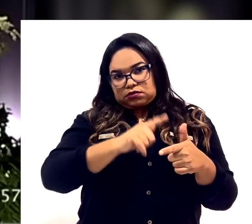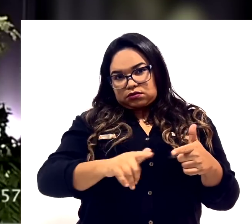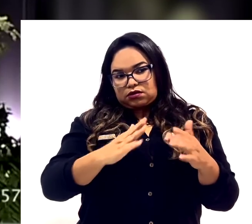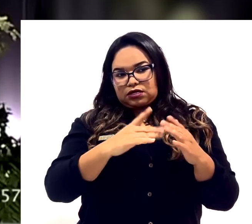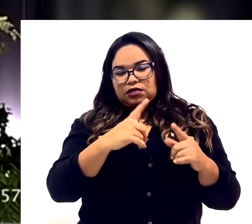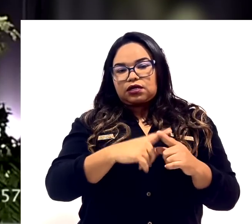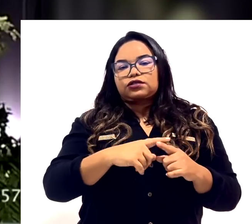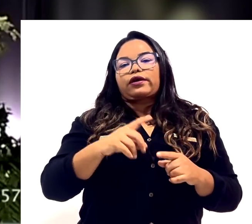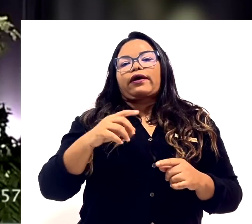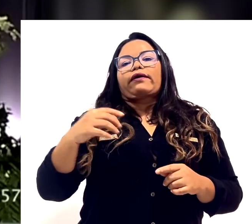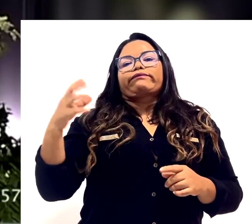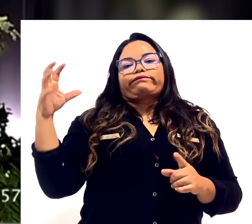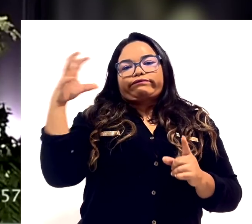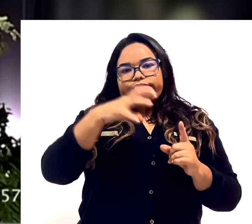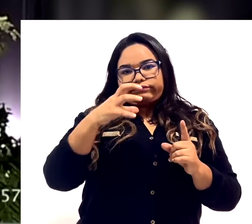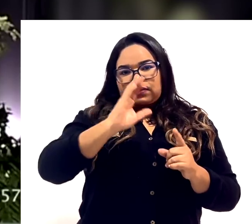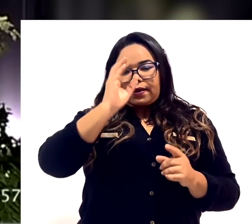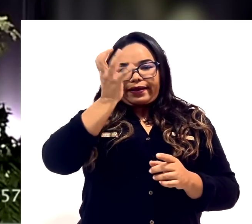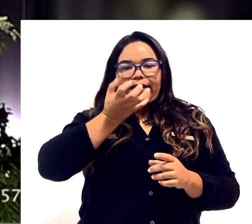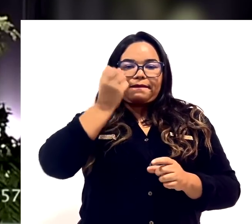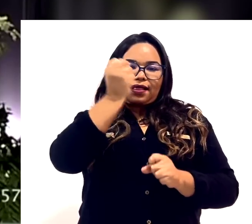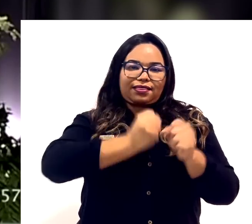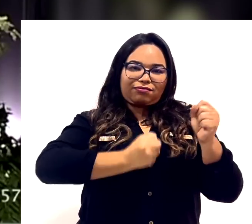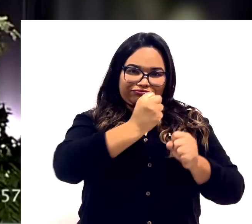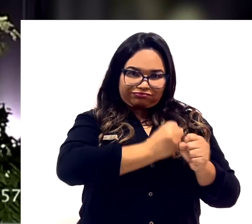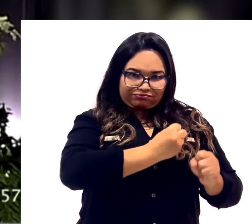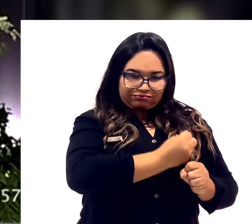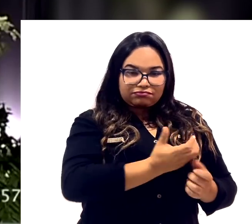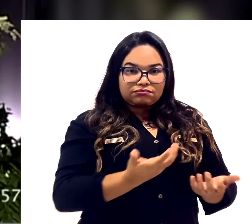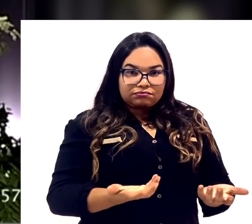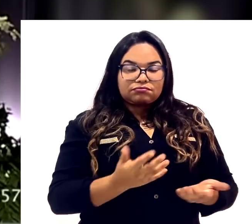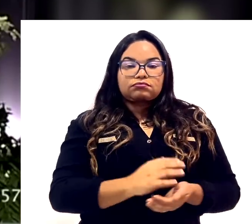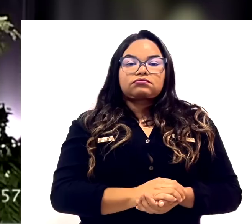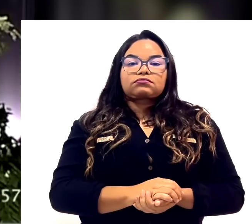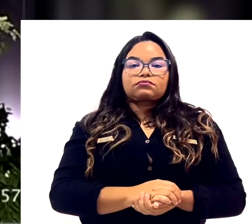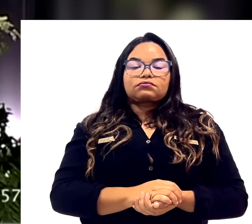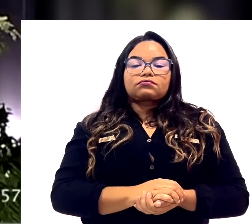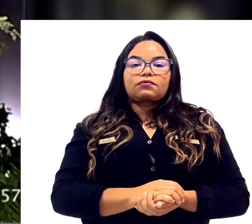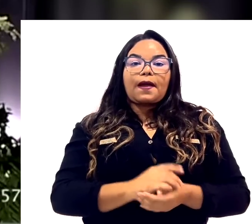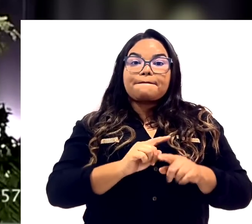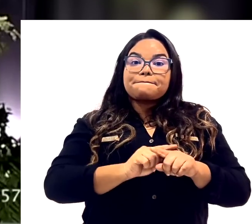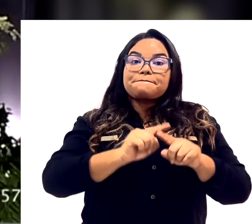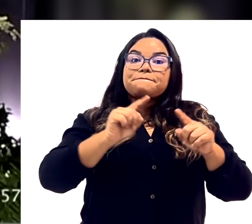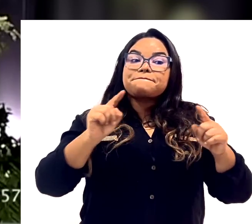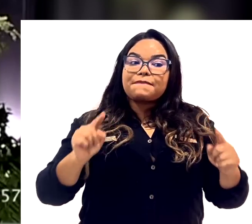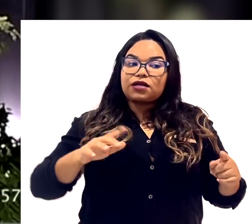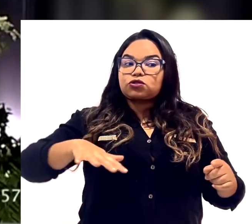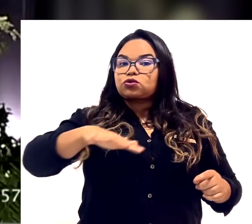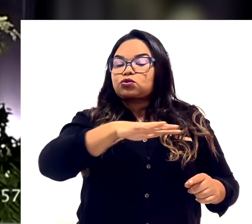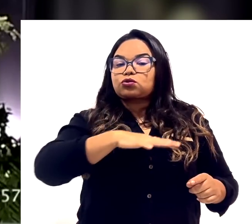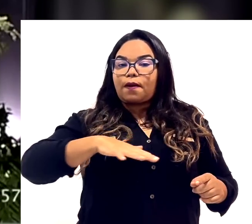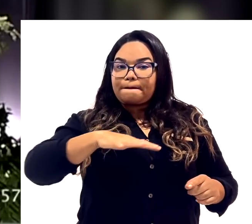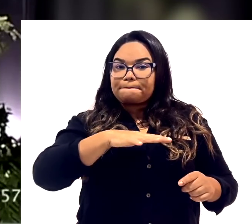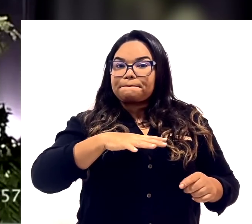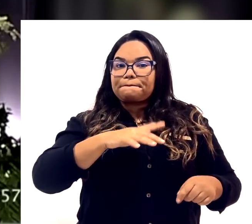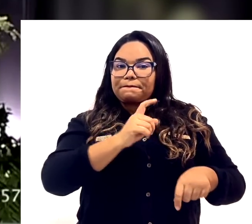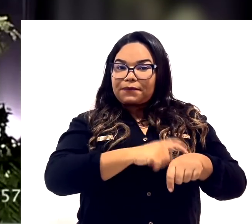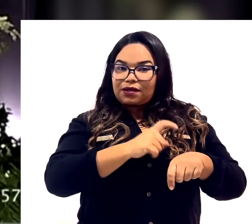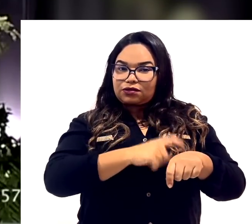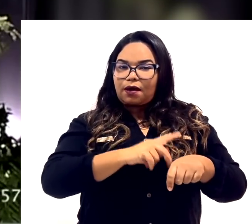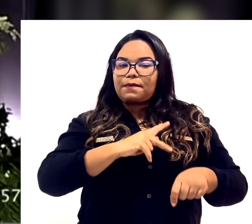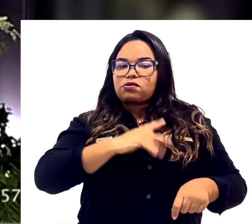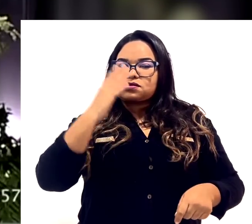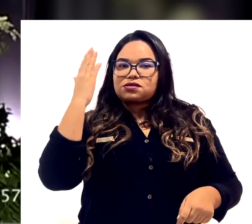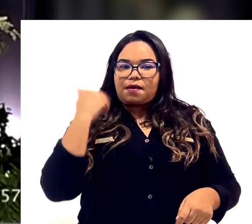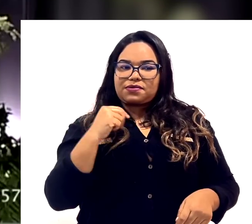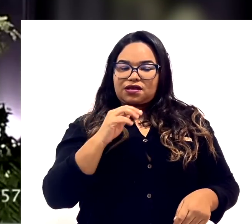grande problema e a igreja seria perseguida. Portanto, a igreja primitiva acreditava que quando Roma caísse, o anticristo se levantaria.